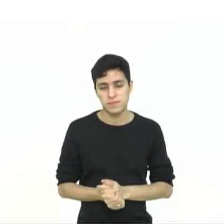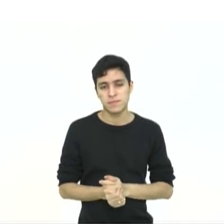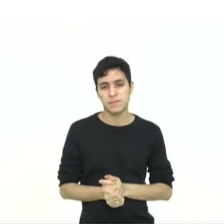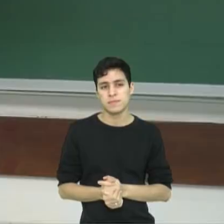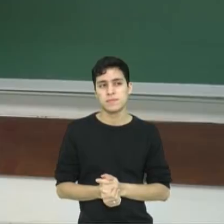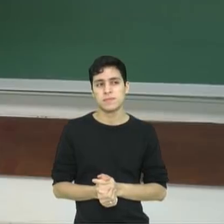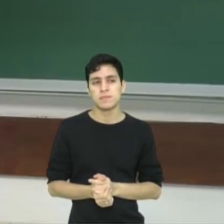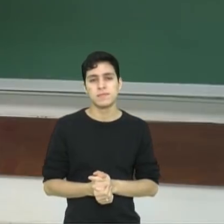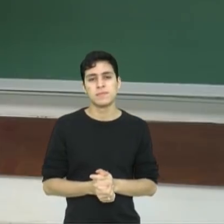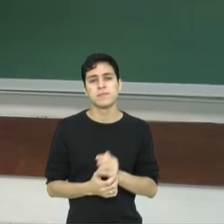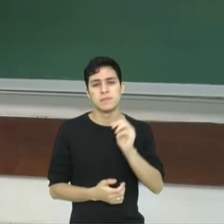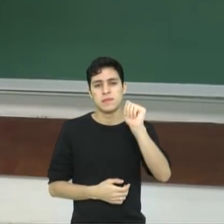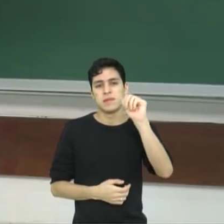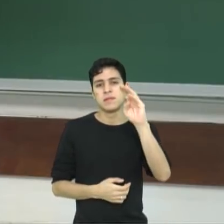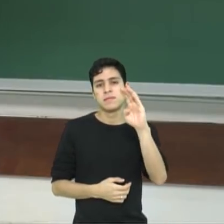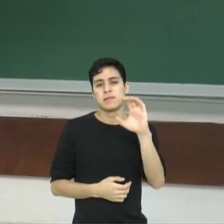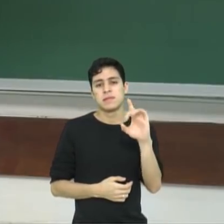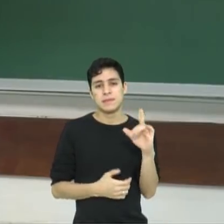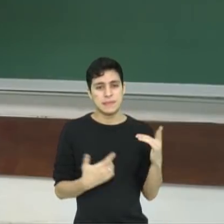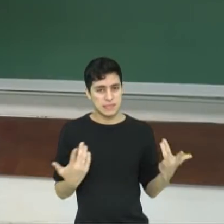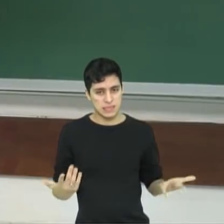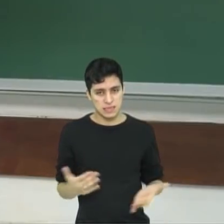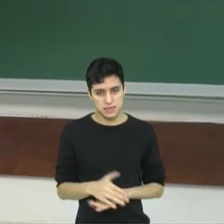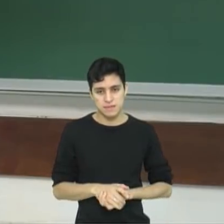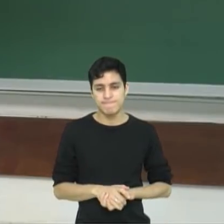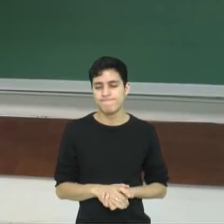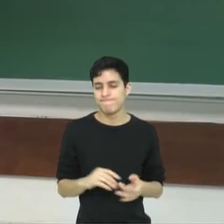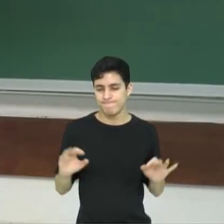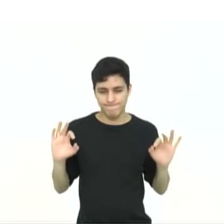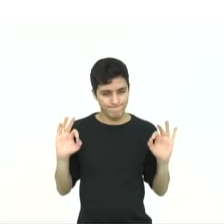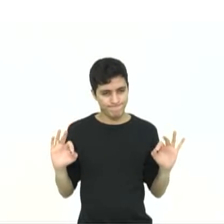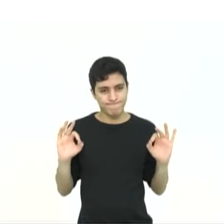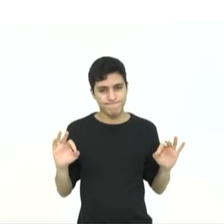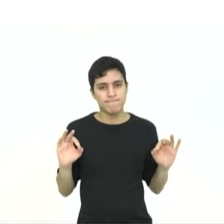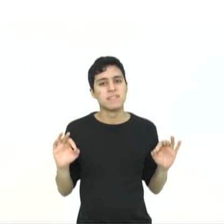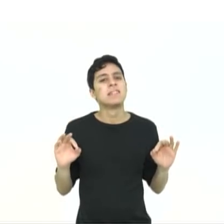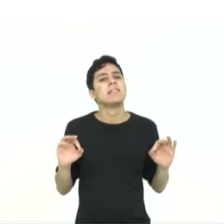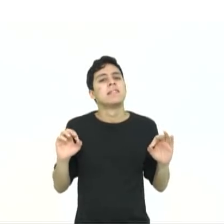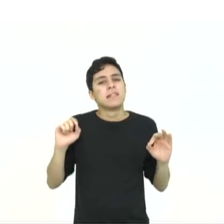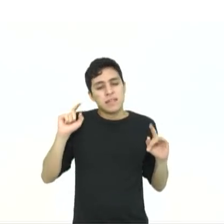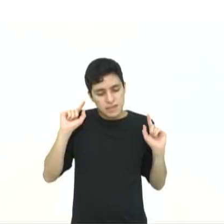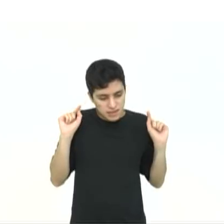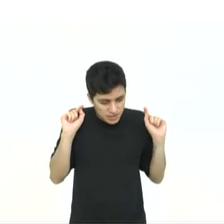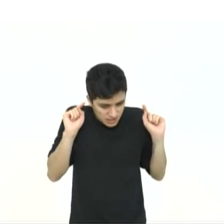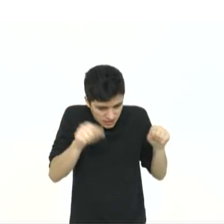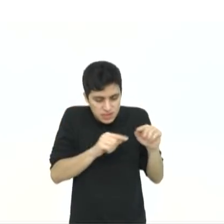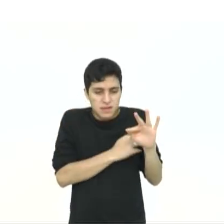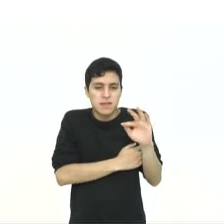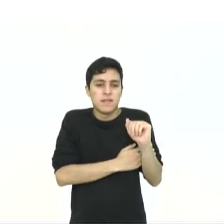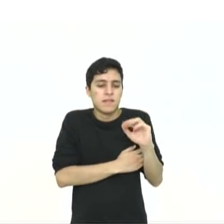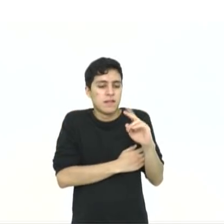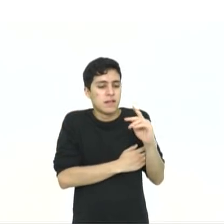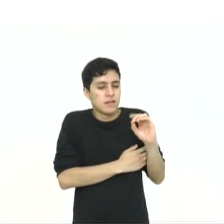É letra A, B, C ou D, galerinha, oitavo ano? Muito bem, acertou, é o incidente da